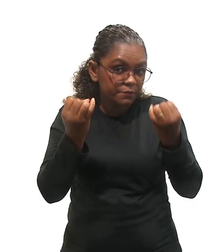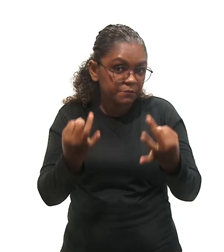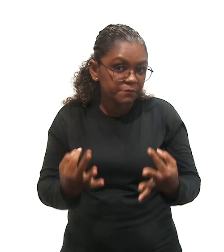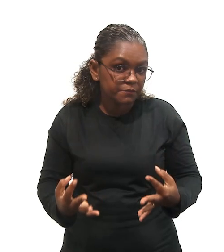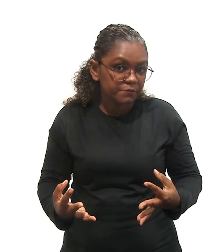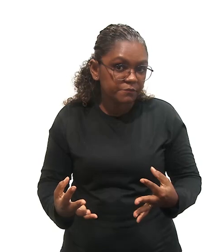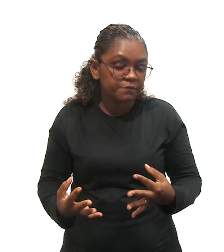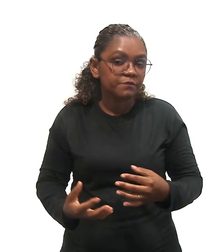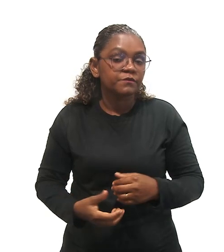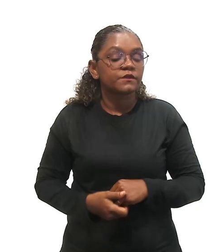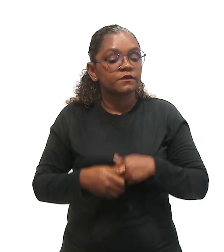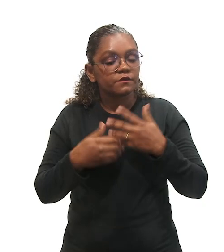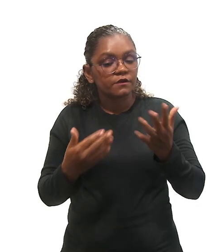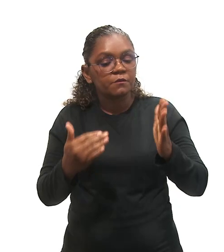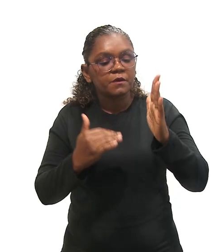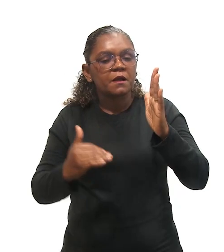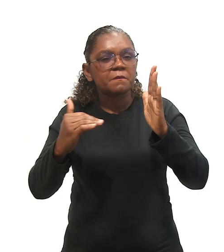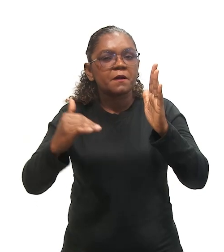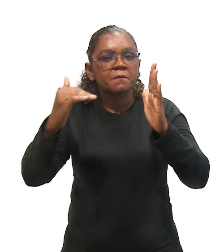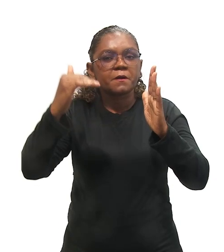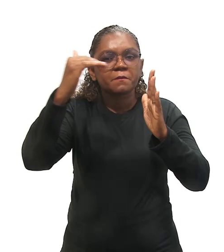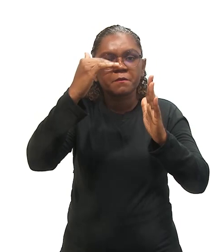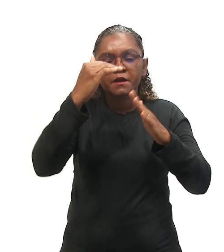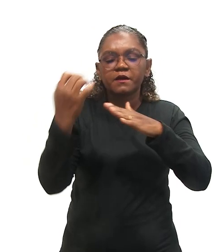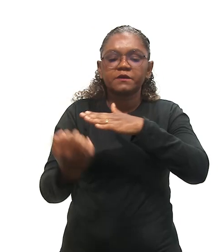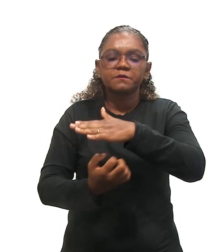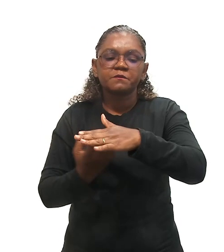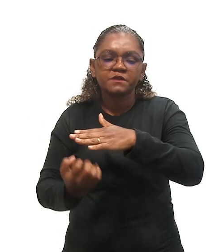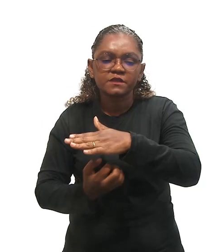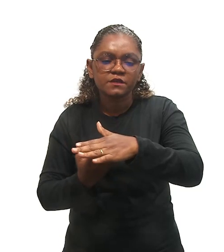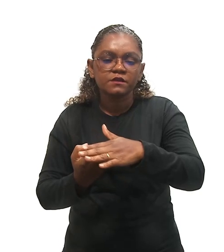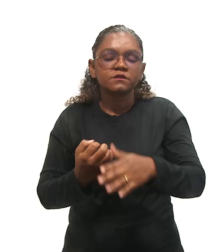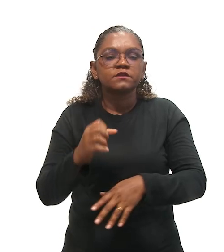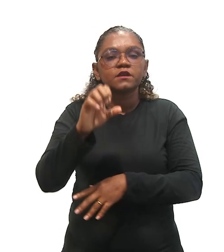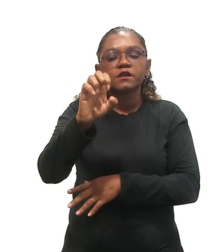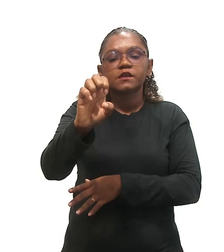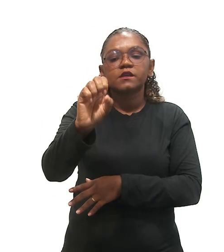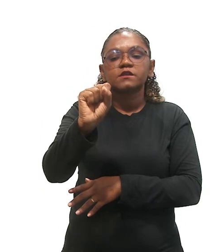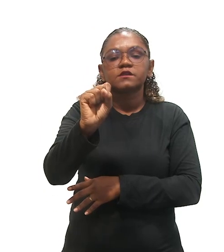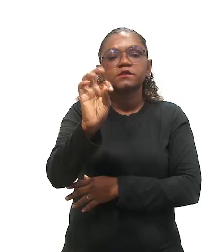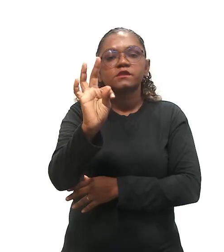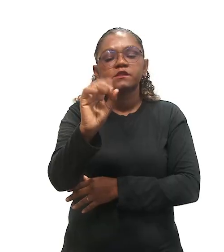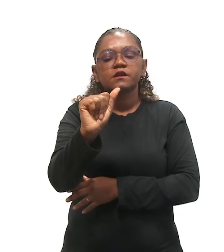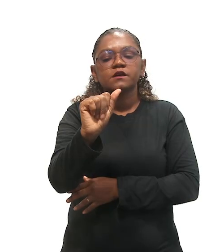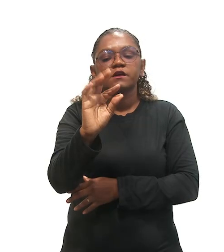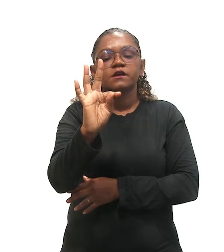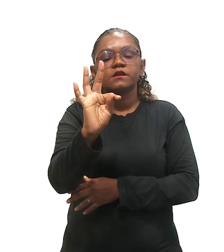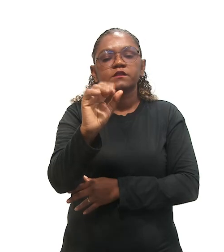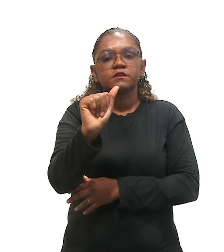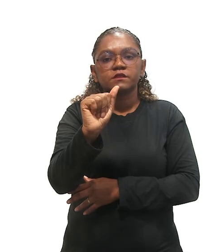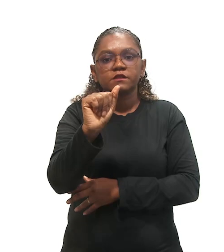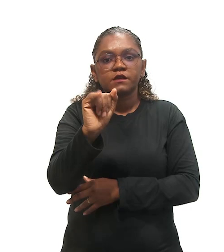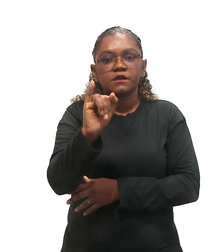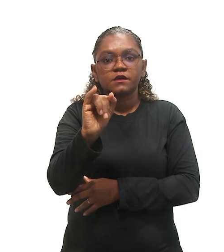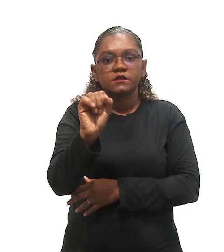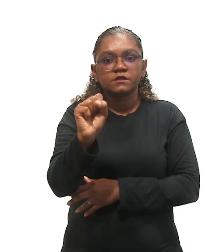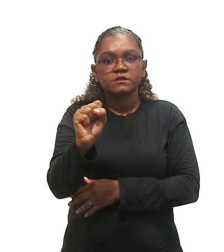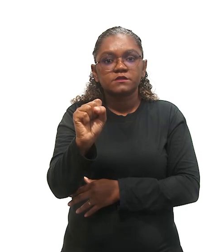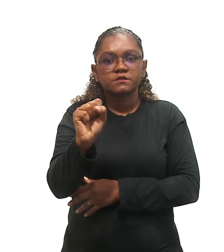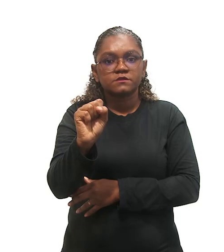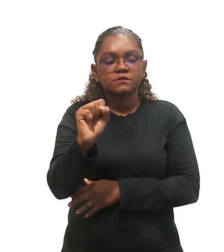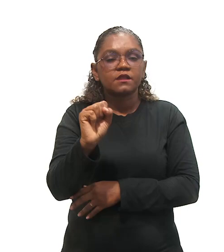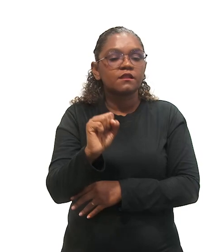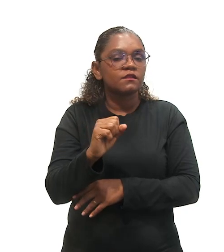indiretas, autarquias, empresas estatais, que vocês já viram lá no